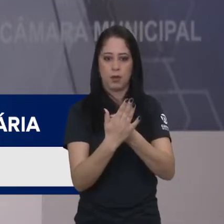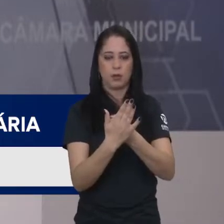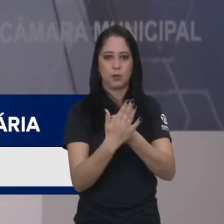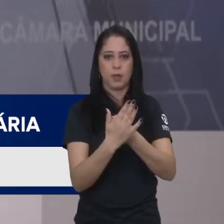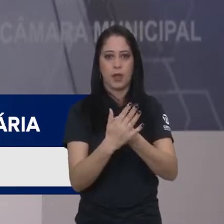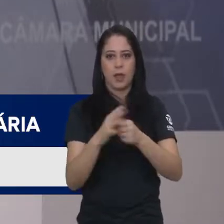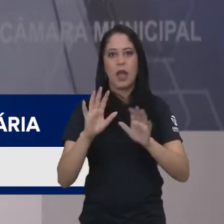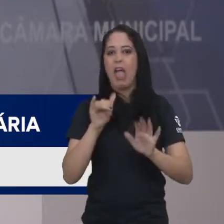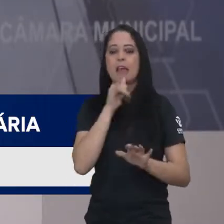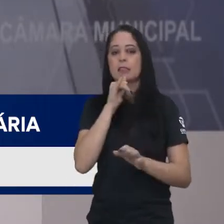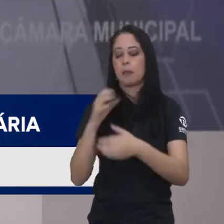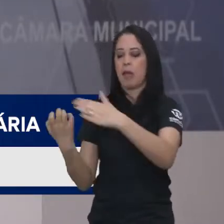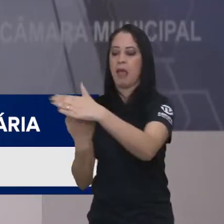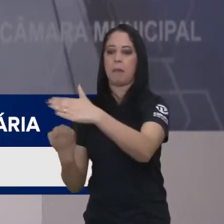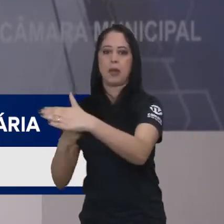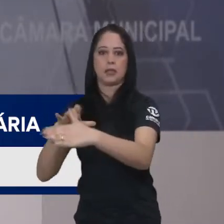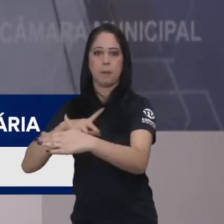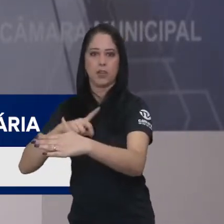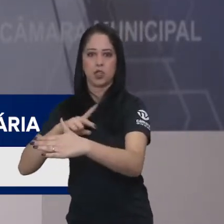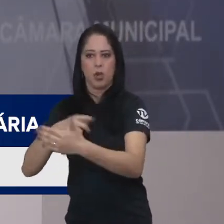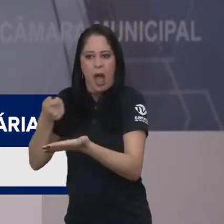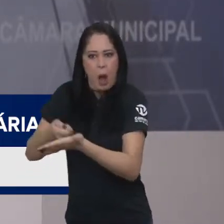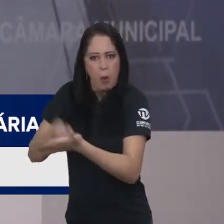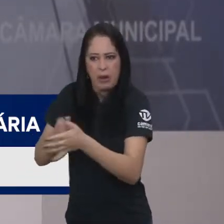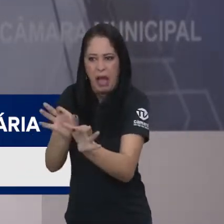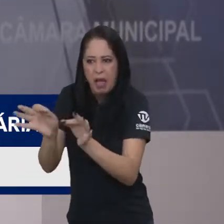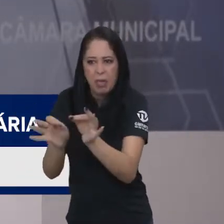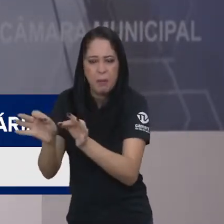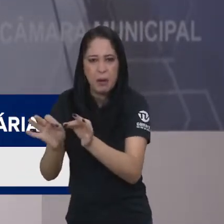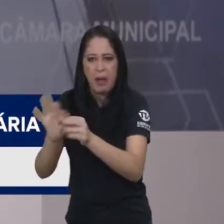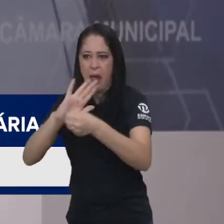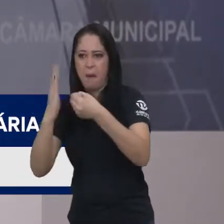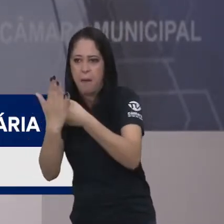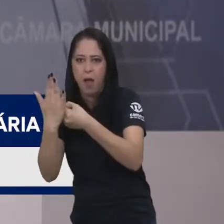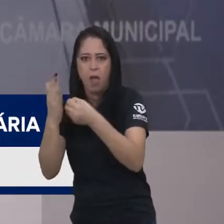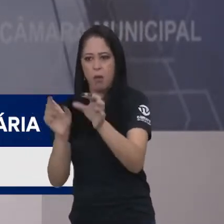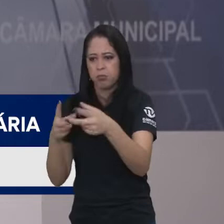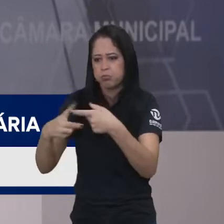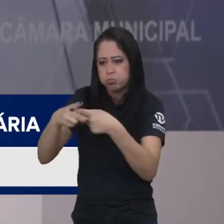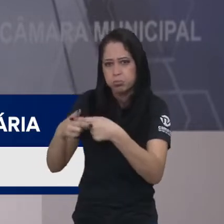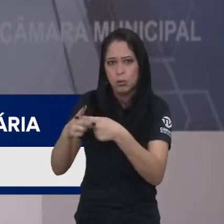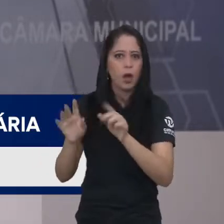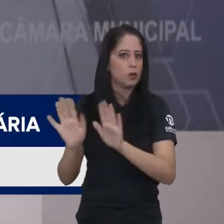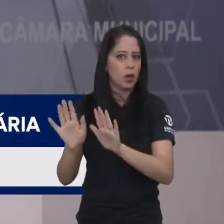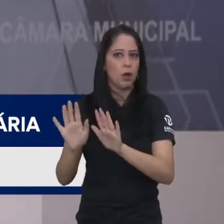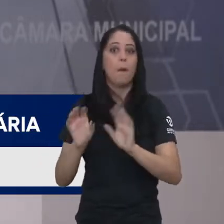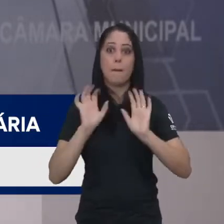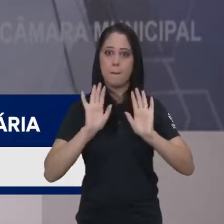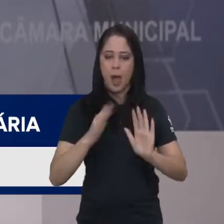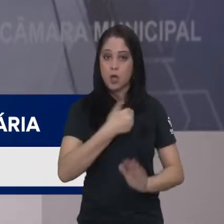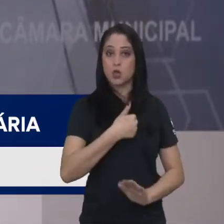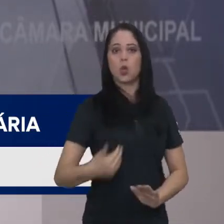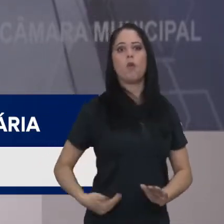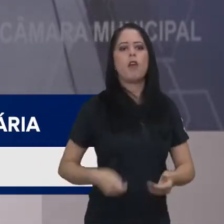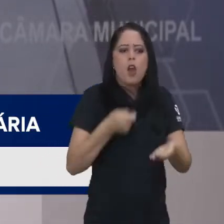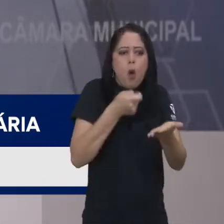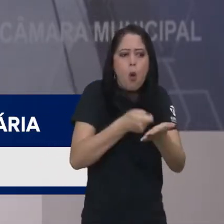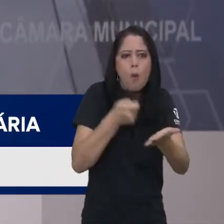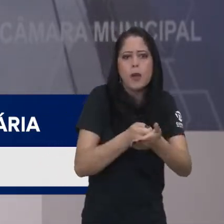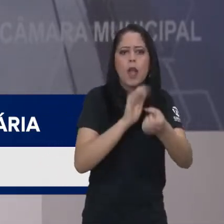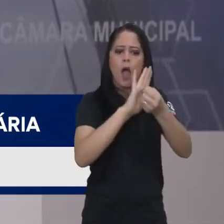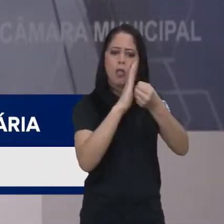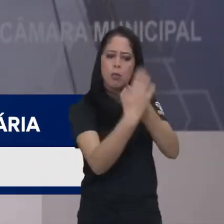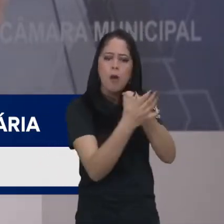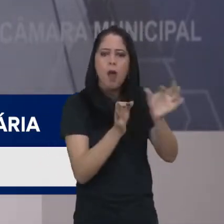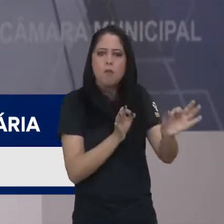não é obrigatório para a iniciativa privada, mas para poder público ele é obrigatório. Nós temos que planejar. Através dos instrumentos que os senhores vereadores sabem. Nosso plano